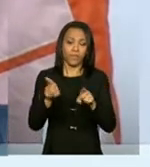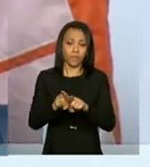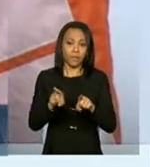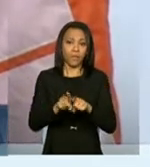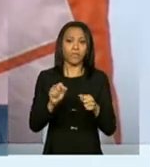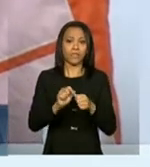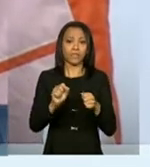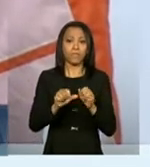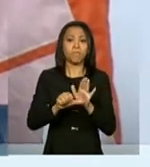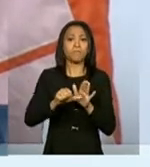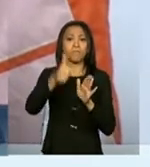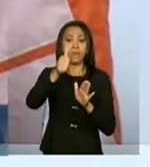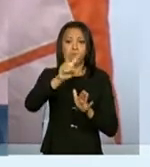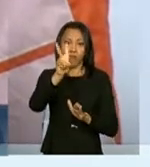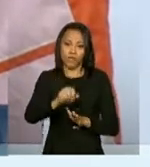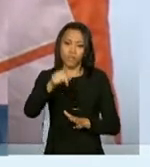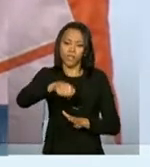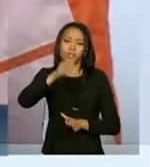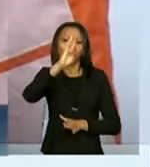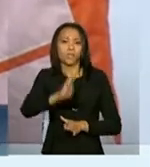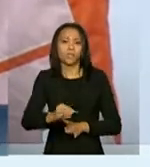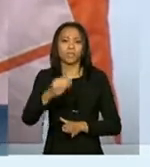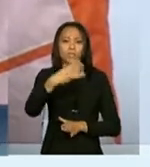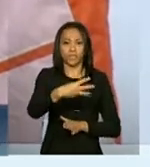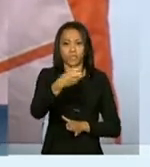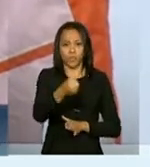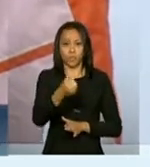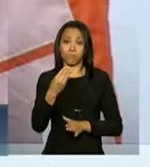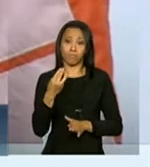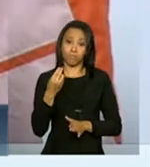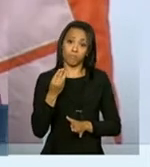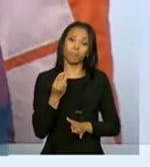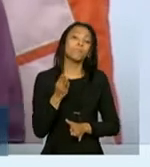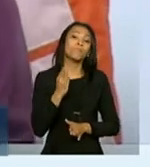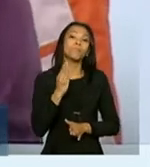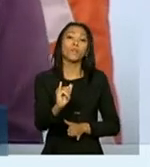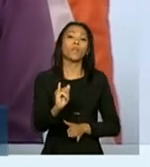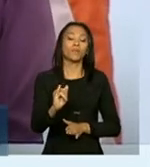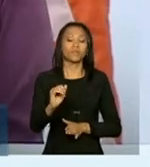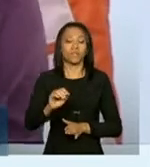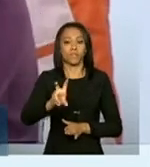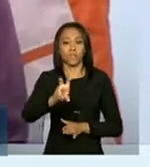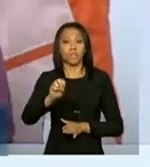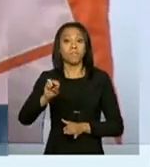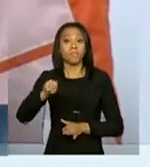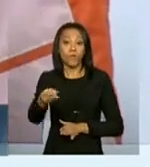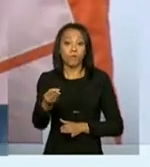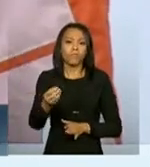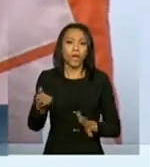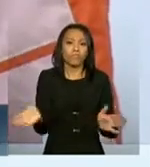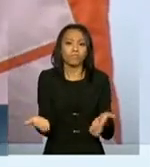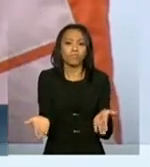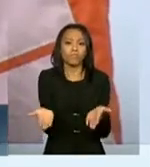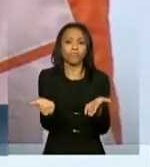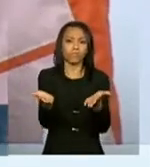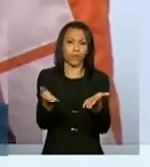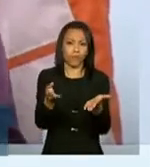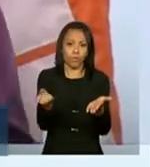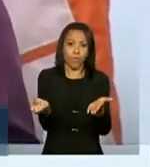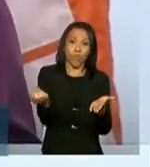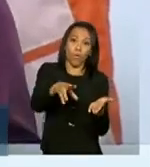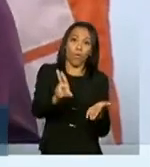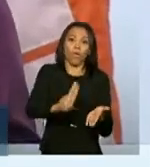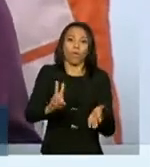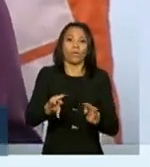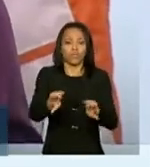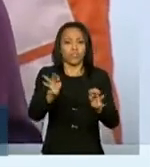primeira vez no Brasil, 32 bilhões e 500 milhões para fomentar a inovação.